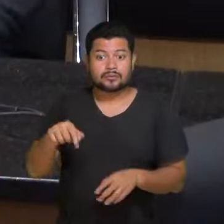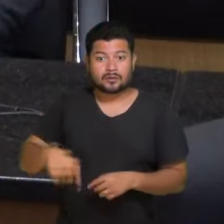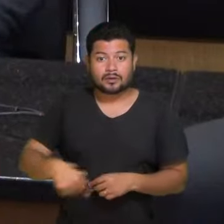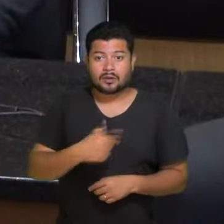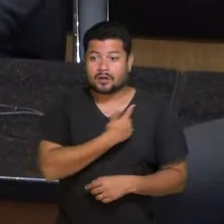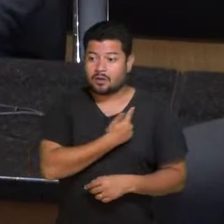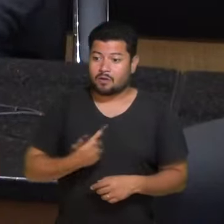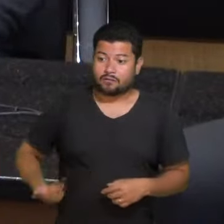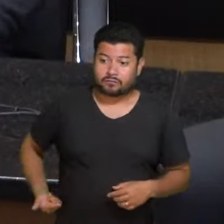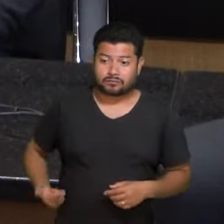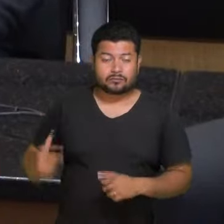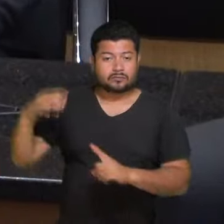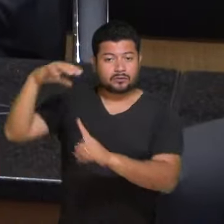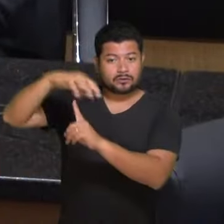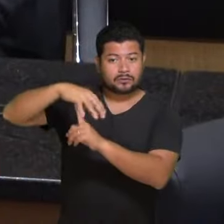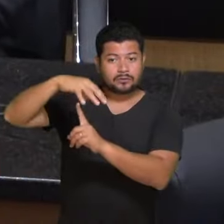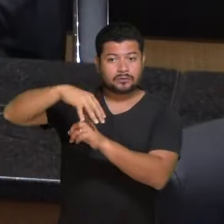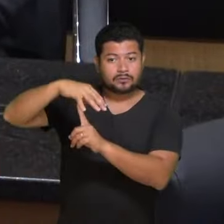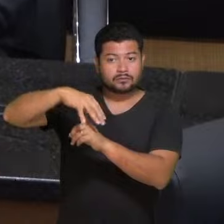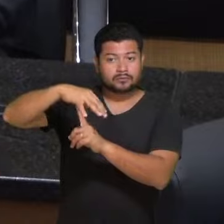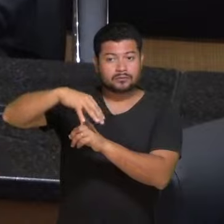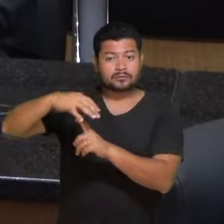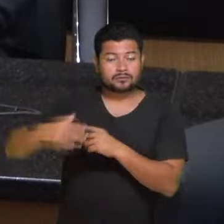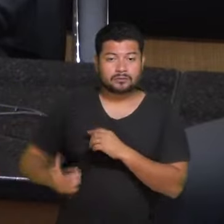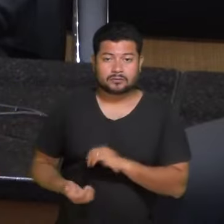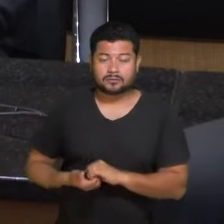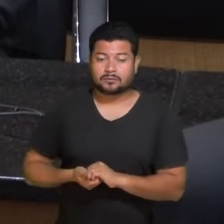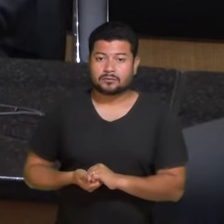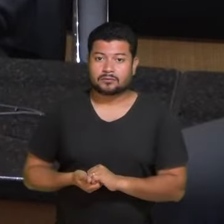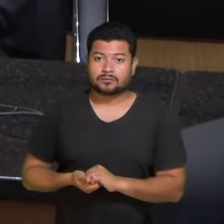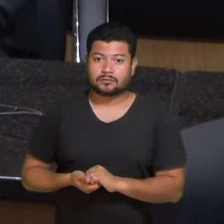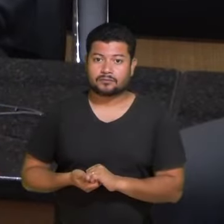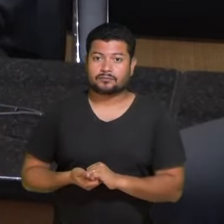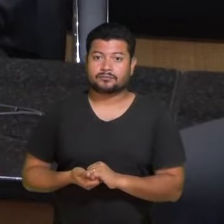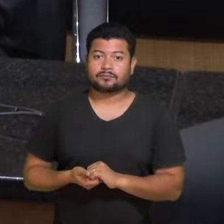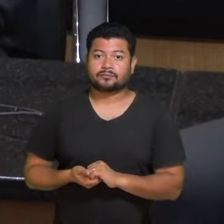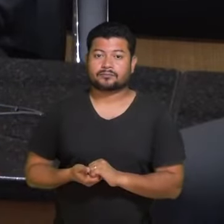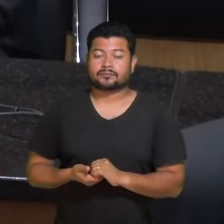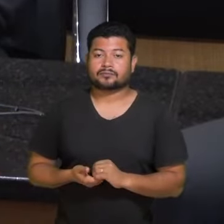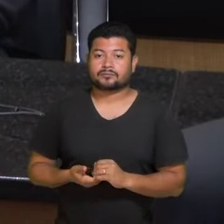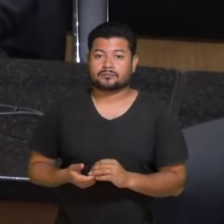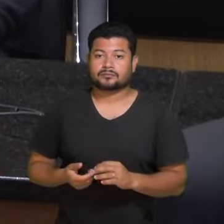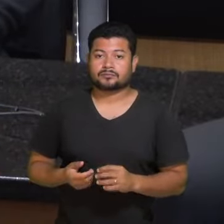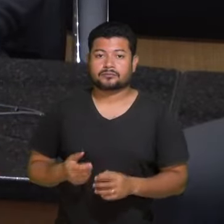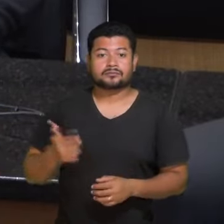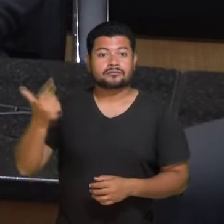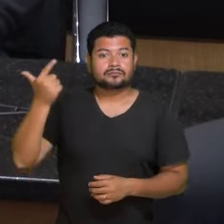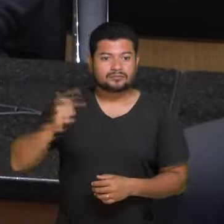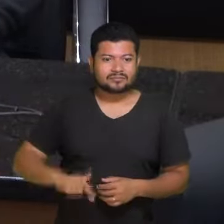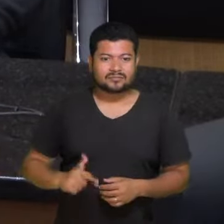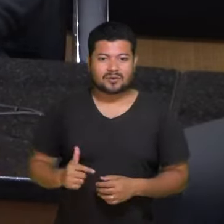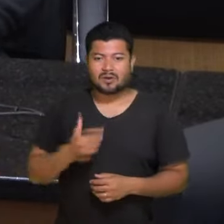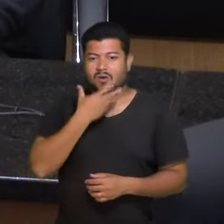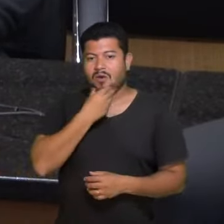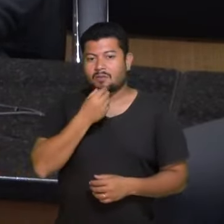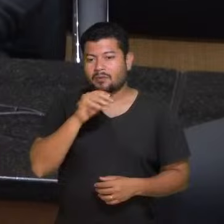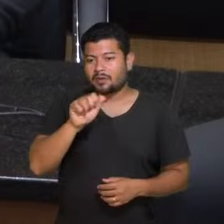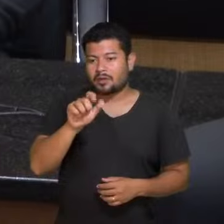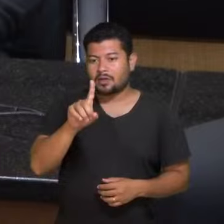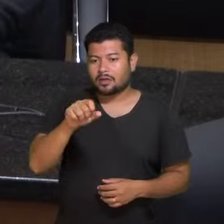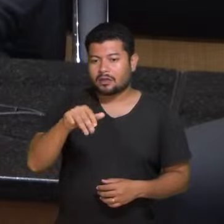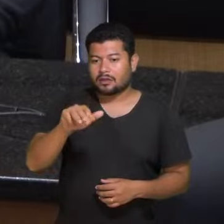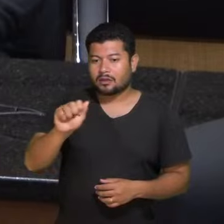Paraná. Trago e porto o abraço do deputado estadual Ademar Traiano, presidente da ALEP,